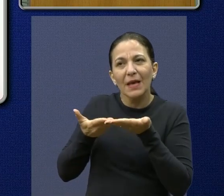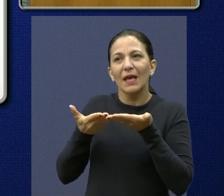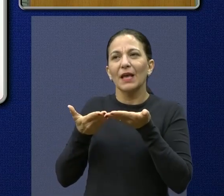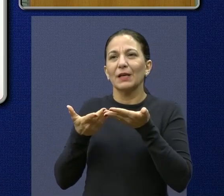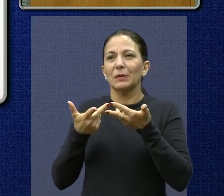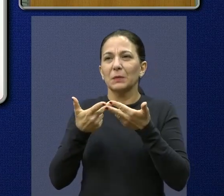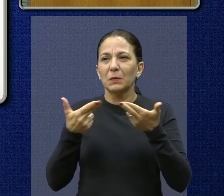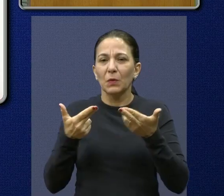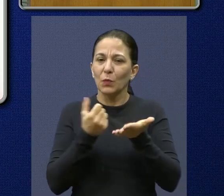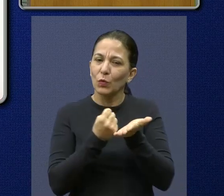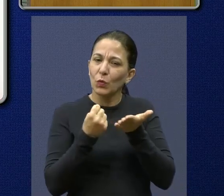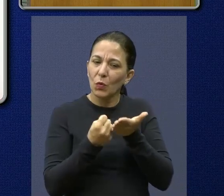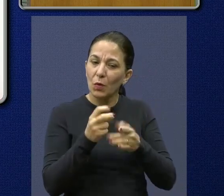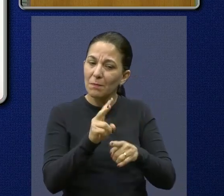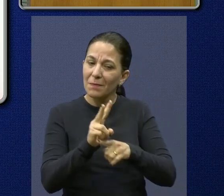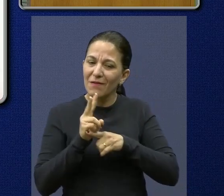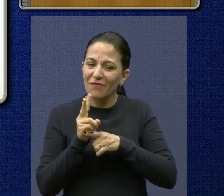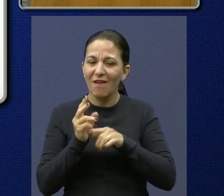público?